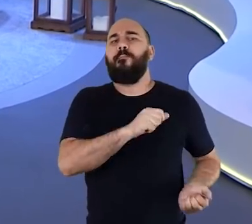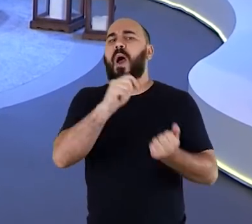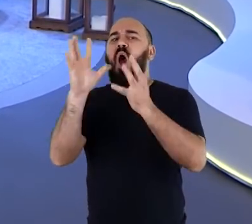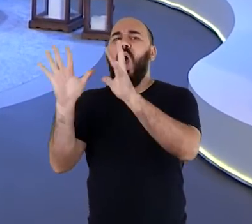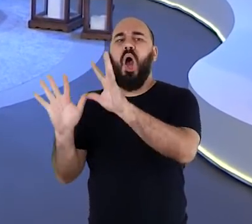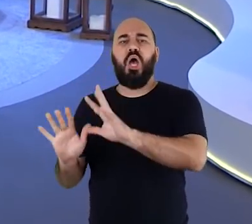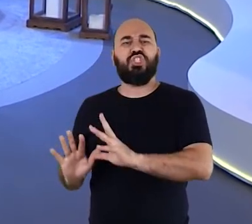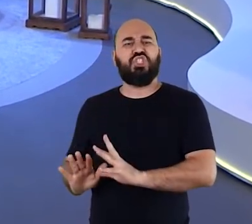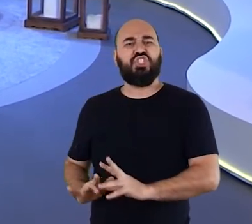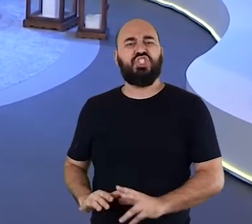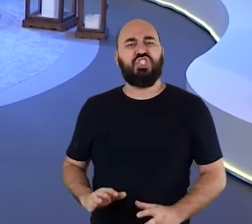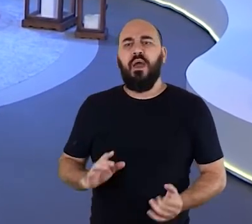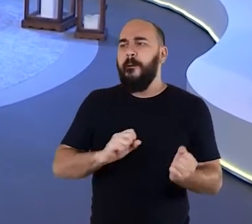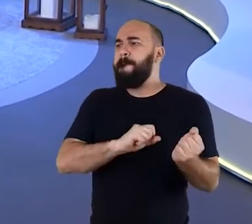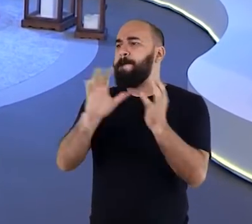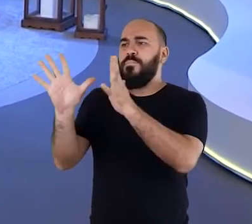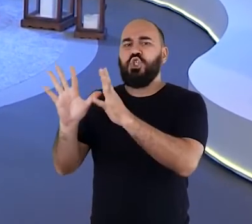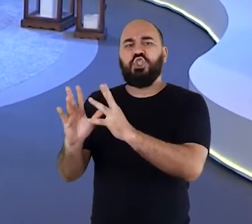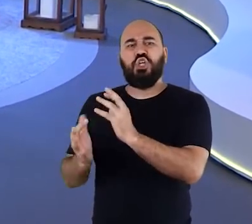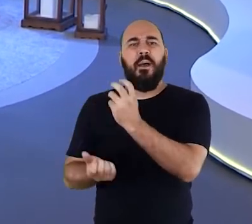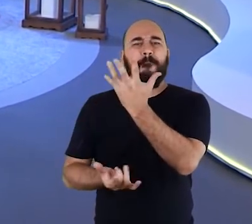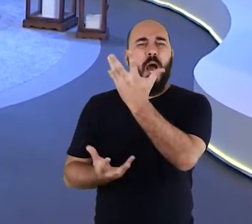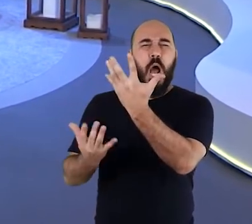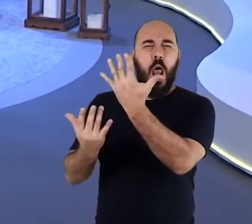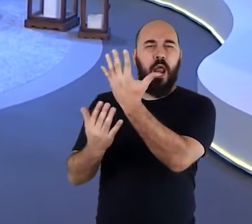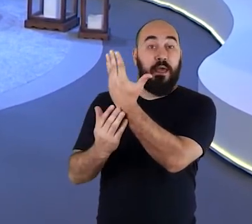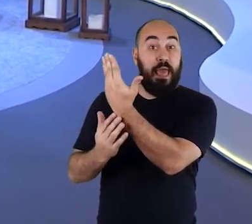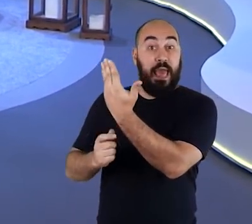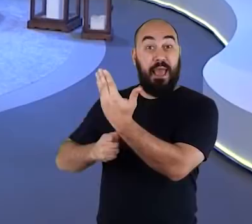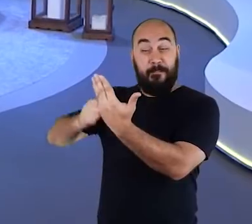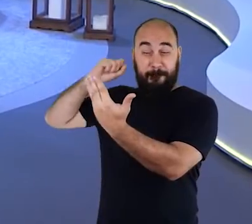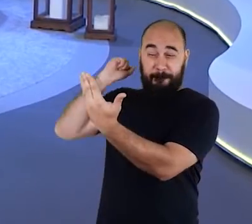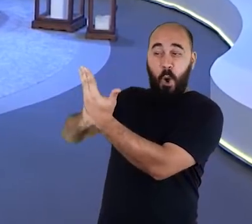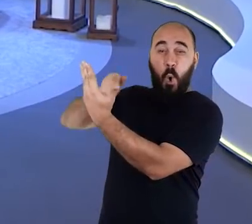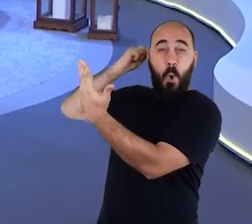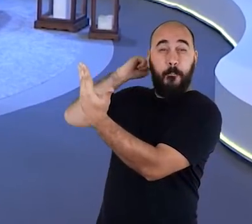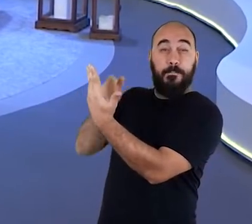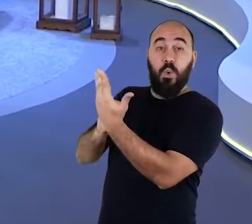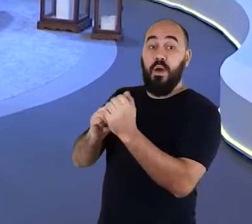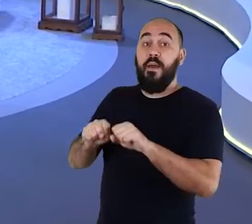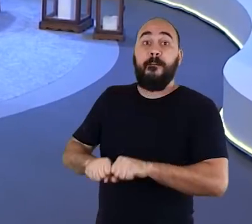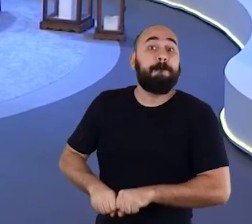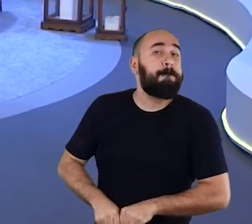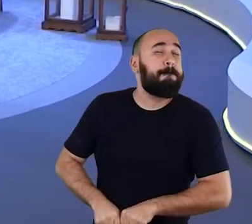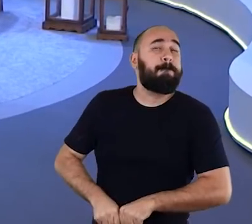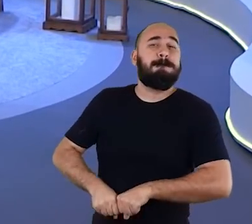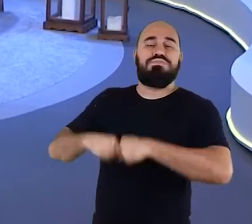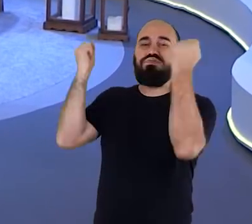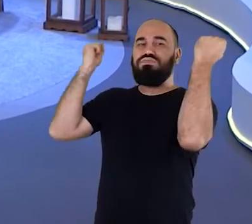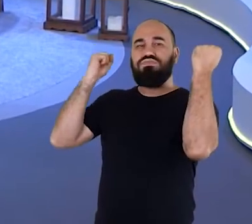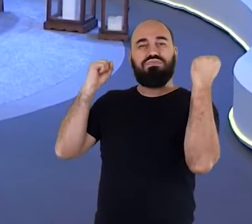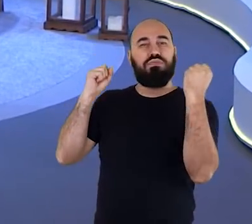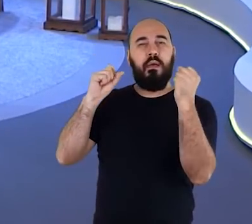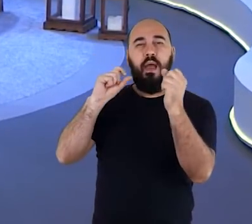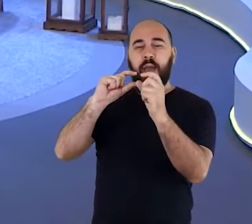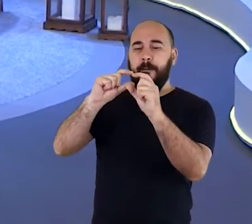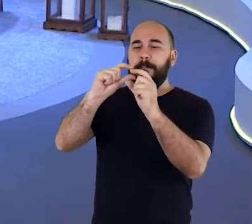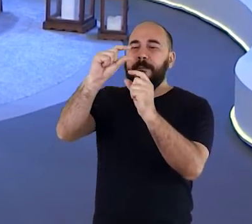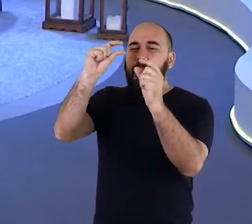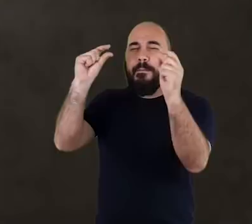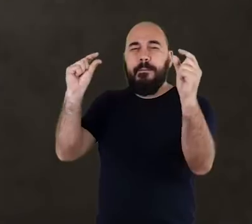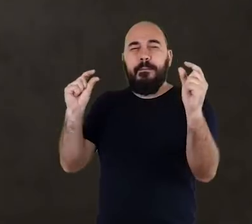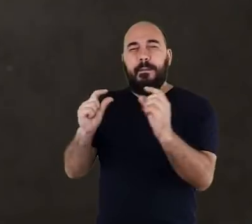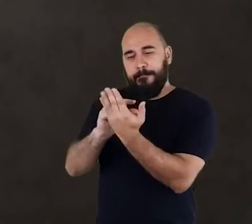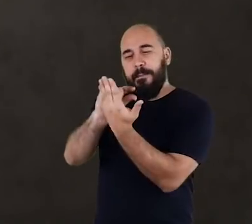evidentemente, acabou estourando em vários pedaços que foram até distribuídos entre as famílias das tribos que estavam em